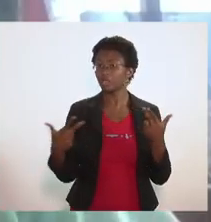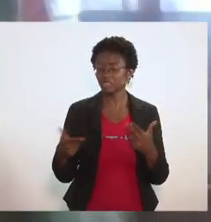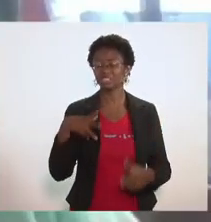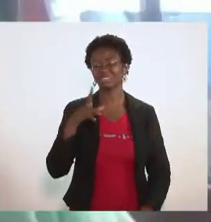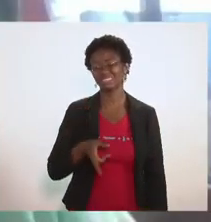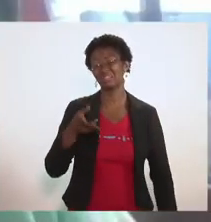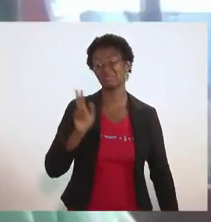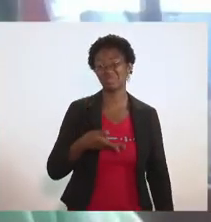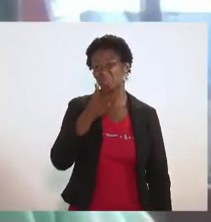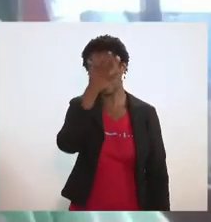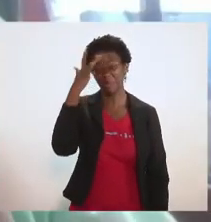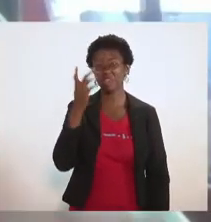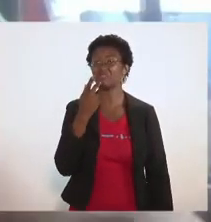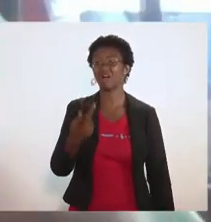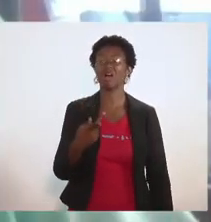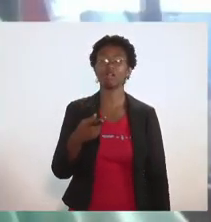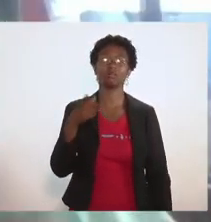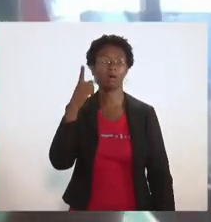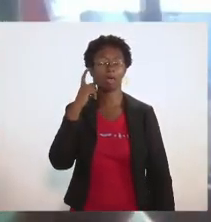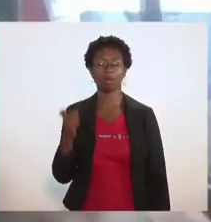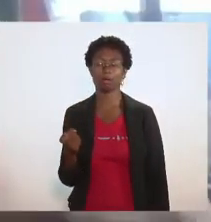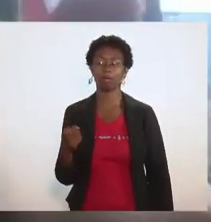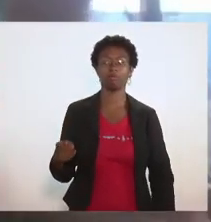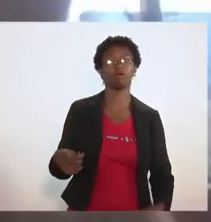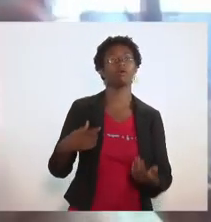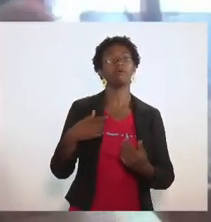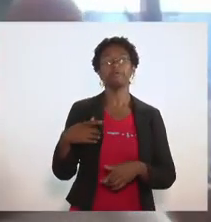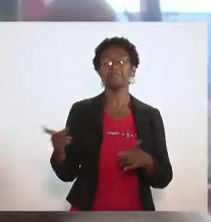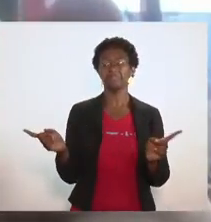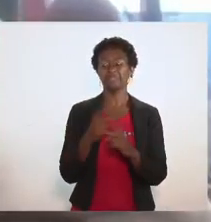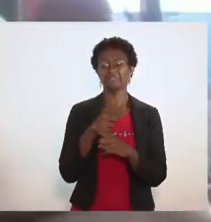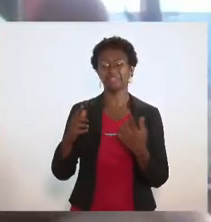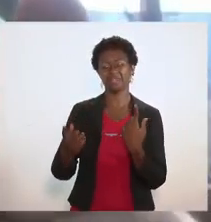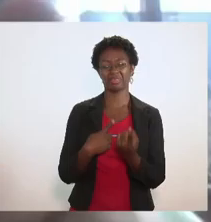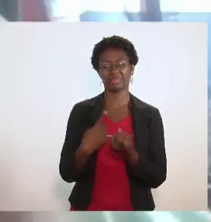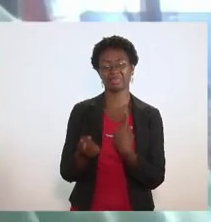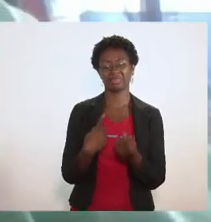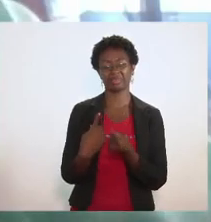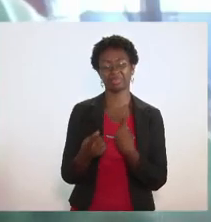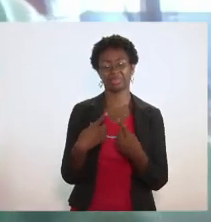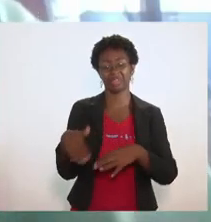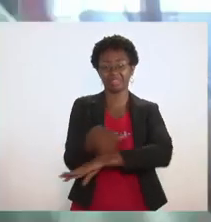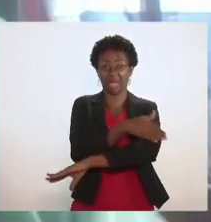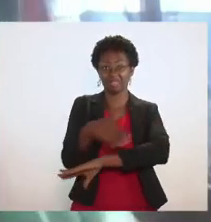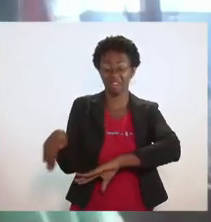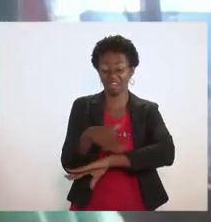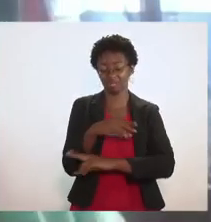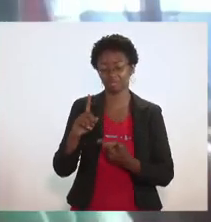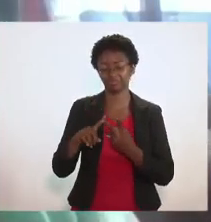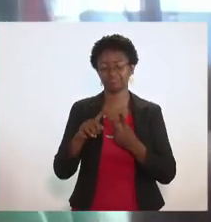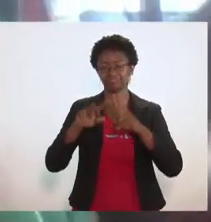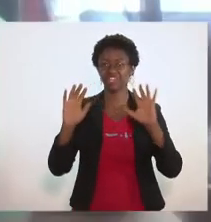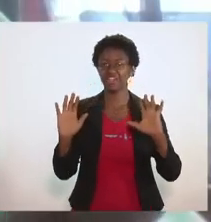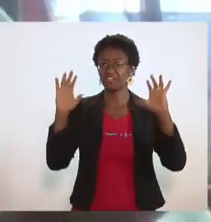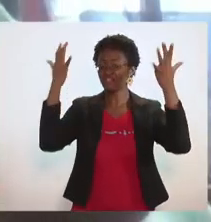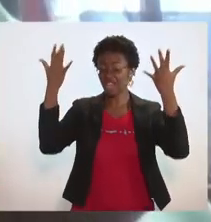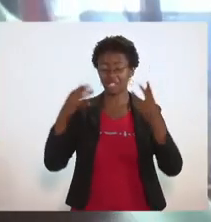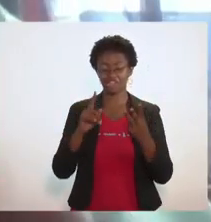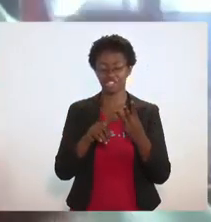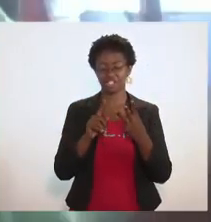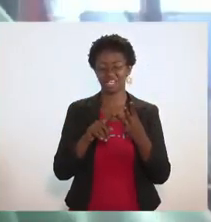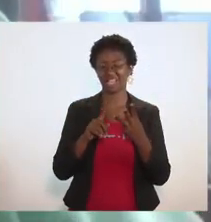excetuar? Porque, realmente, a pior queixa da população, eu digo isso a todos vocês, vocês sabem que eu acompanho esse assunto há muito